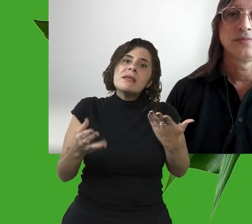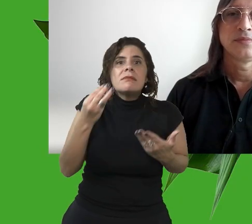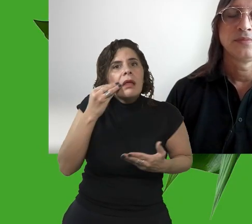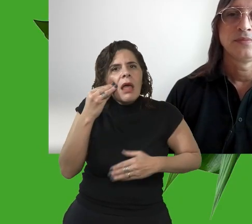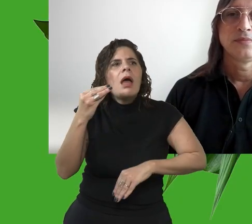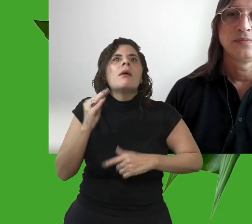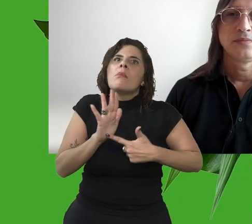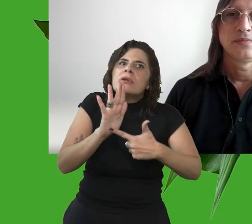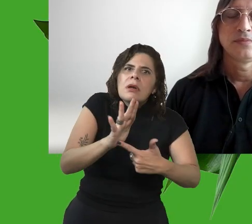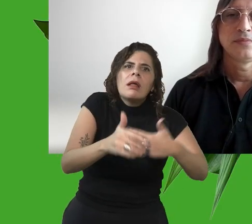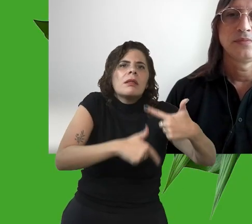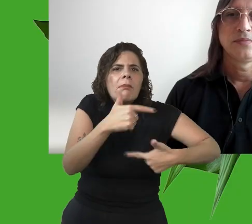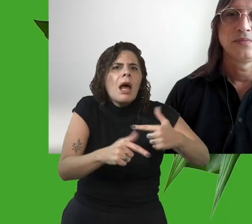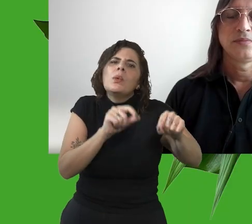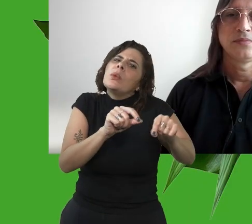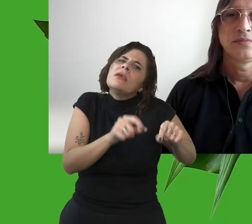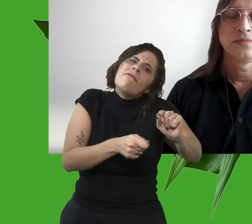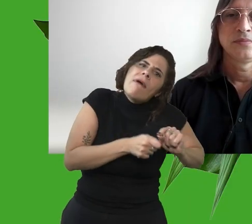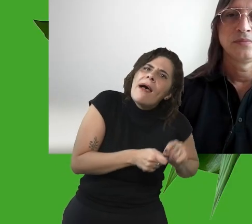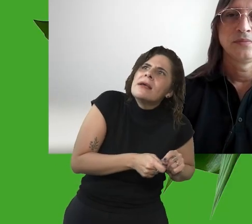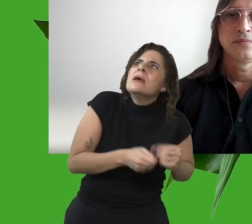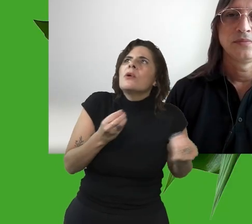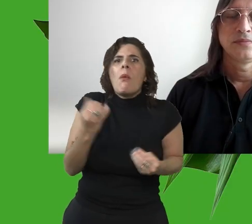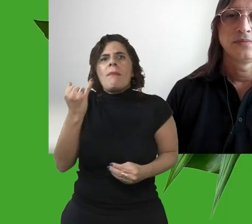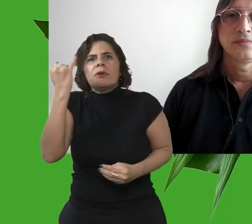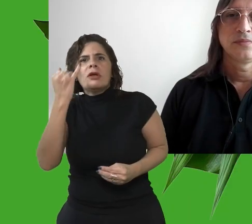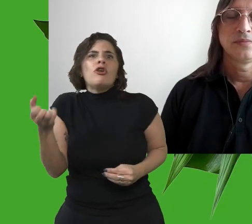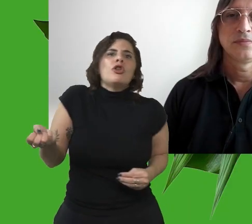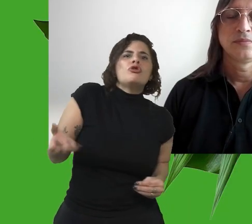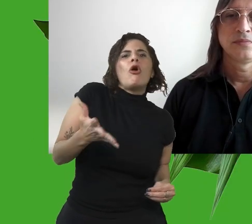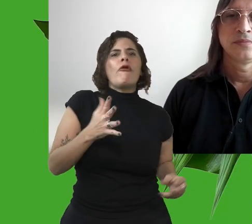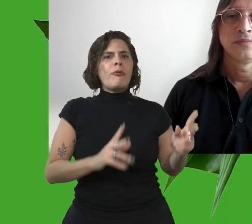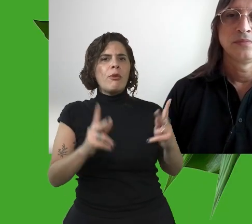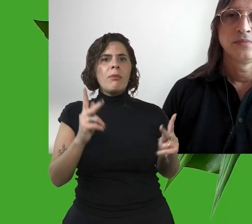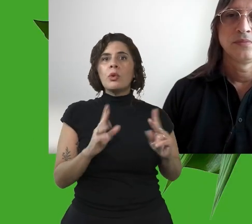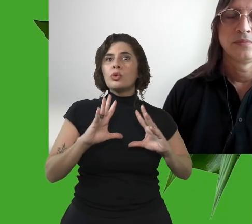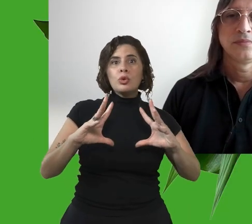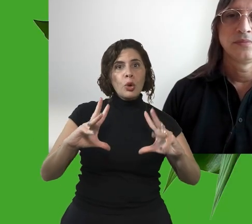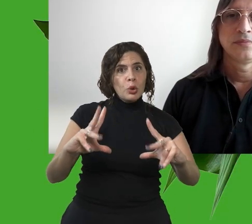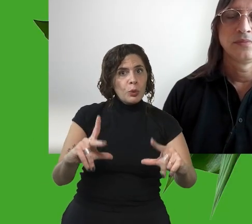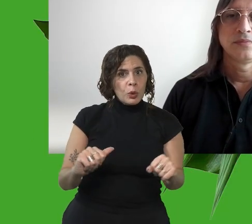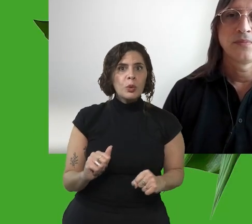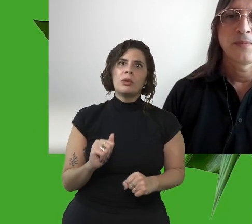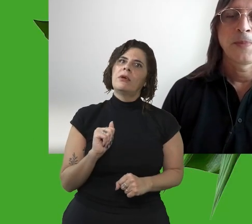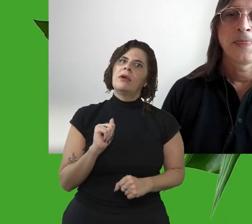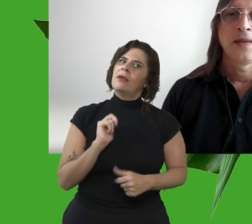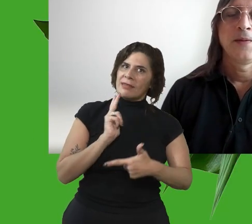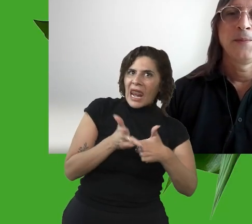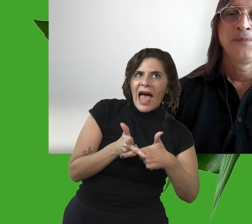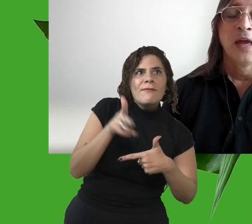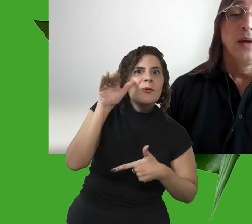mostrar o trabalho da fundação, a importância do que a fundação faz para o novo público que está chegando, que está entrando na live, que está curioso, você pode contar um pouquinho para a gente dessas